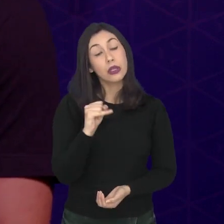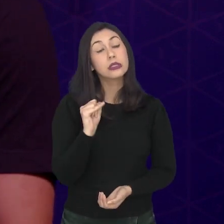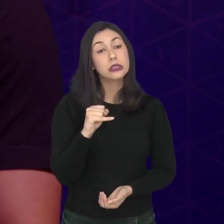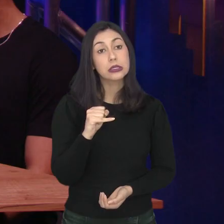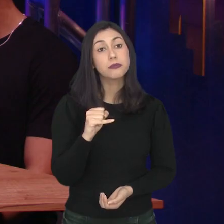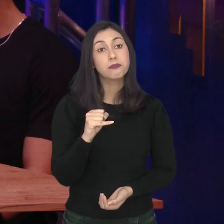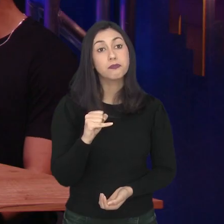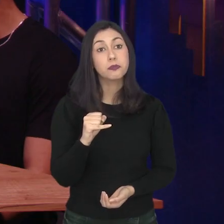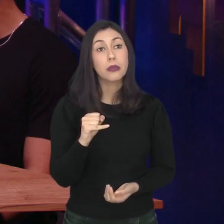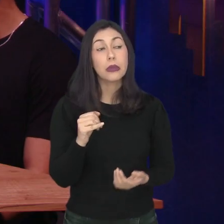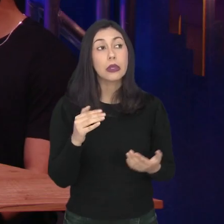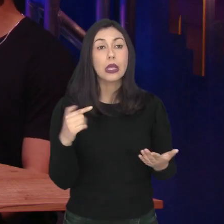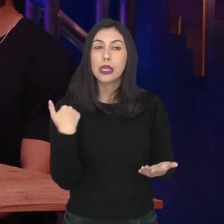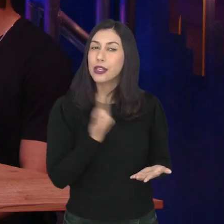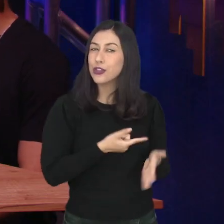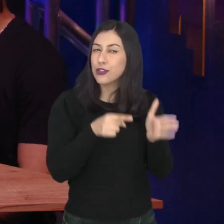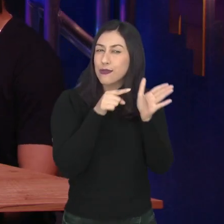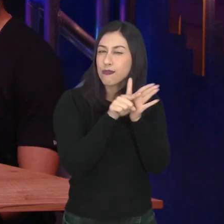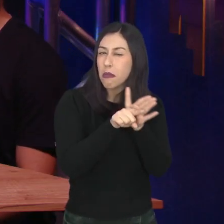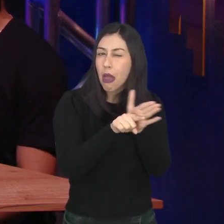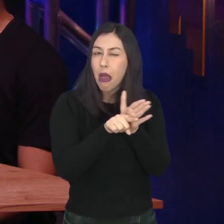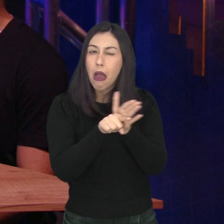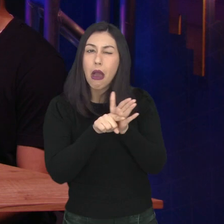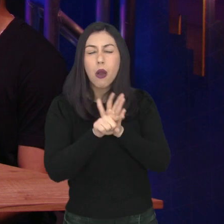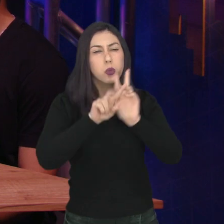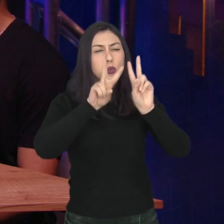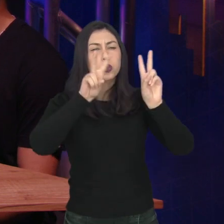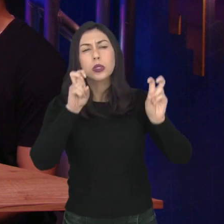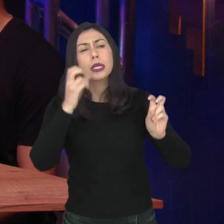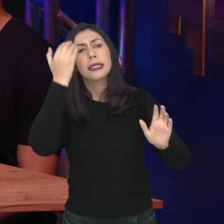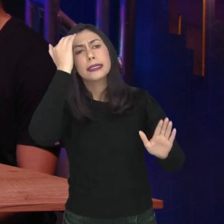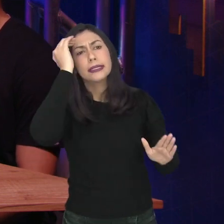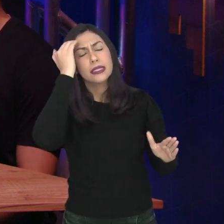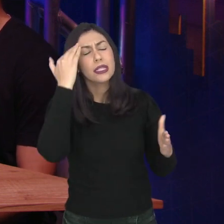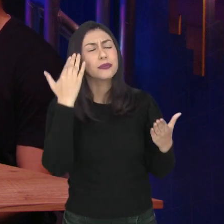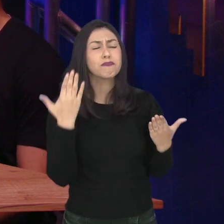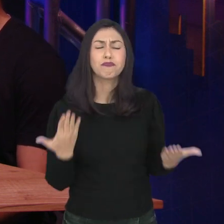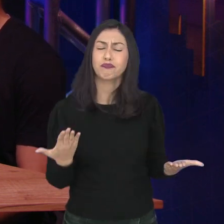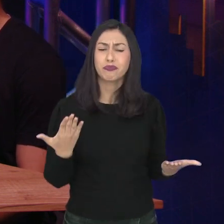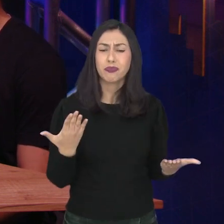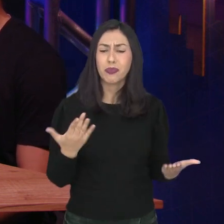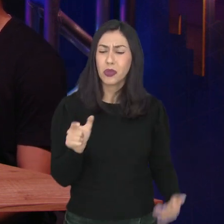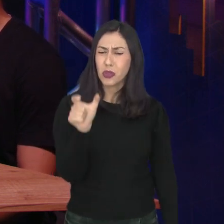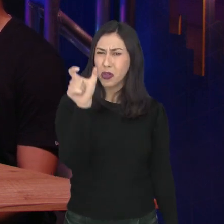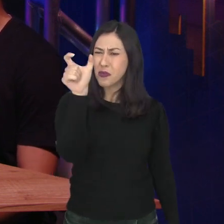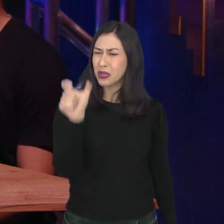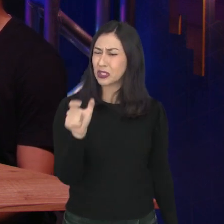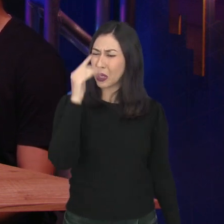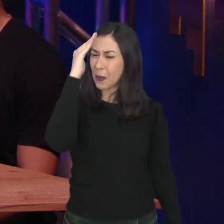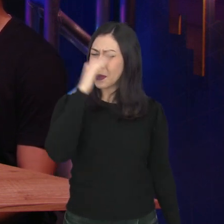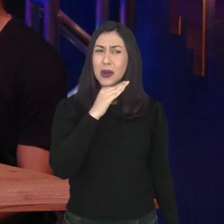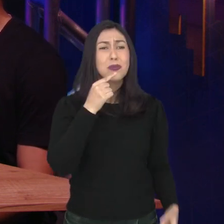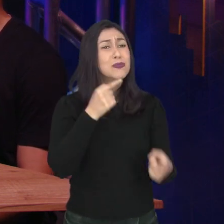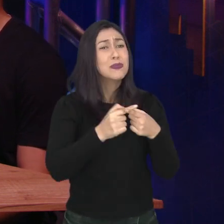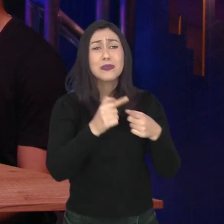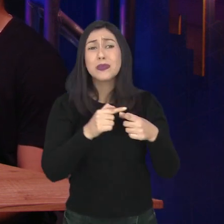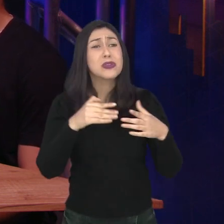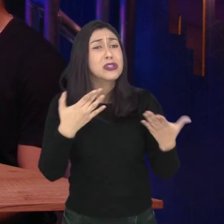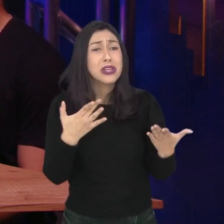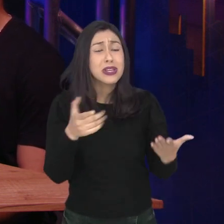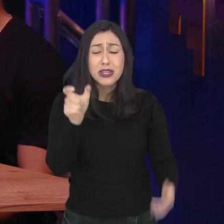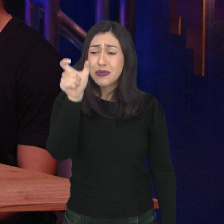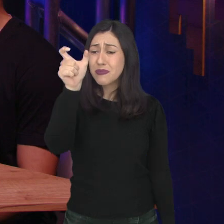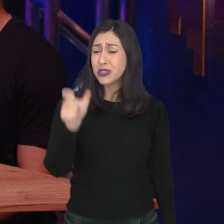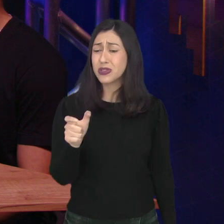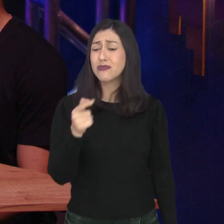Exatamente. E a gente estava pesquisando sobre esse assunto, né, para entender por quê, né? Por que uma pessoa tem que fazer mal para outra? Por